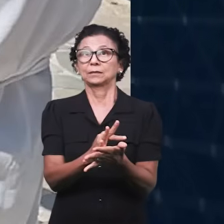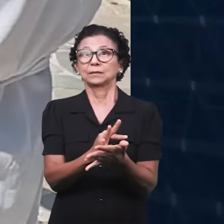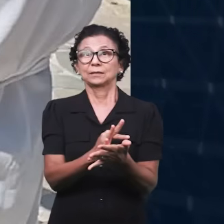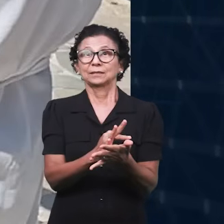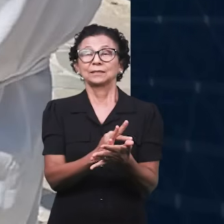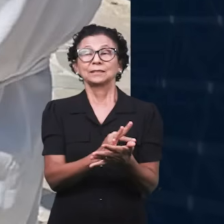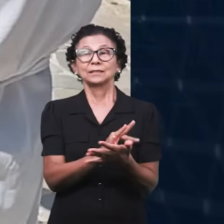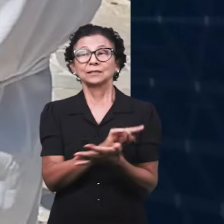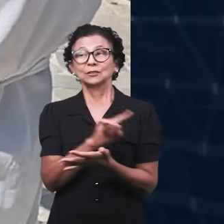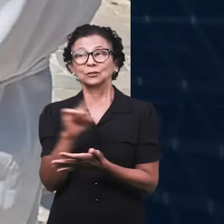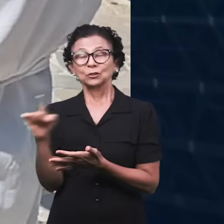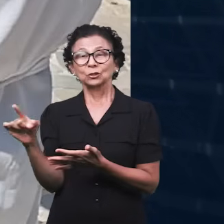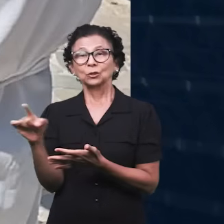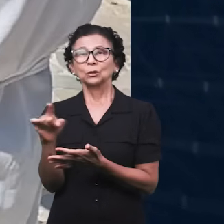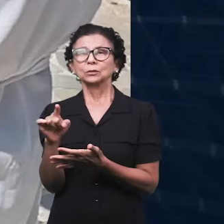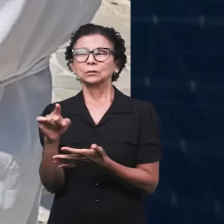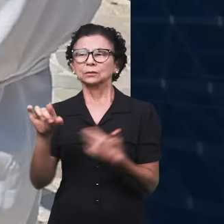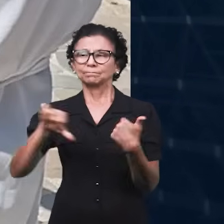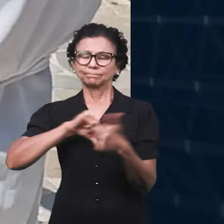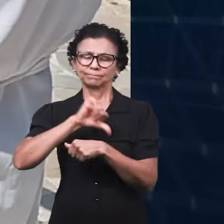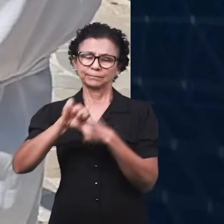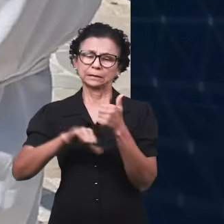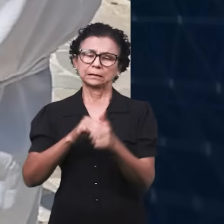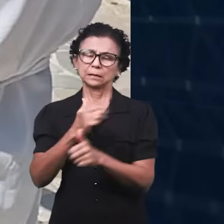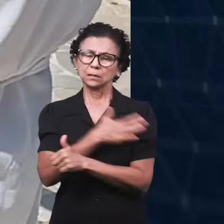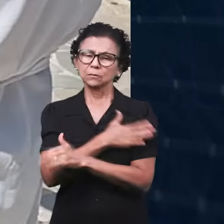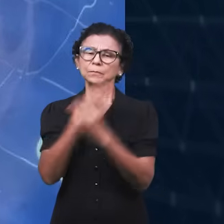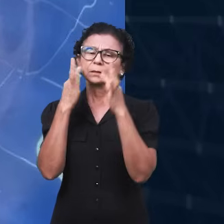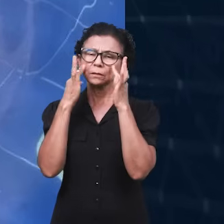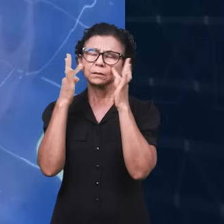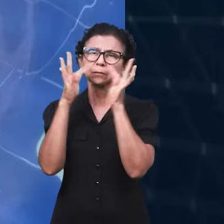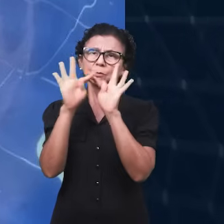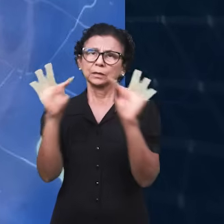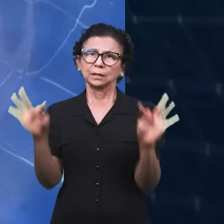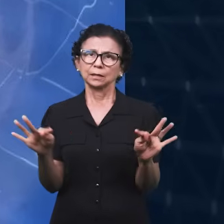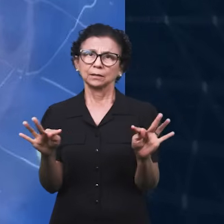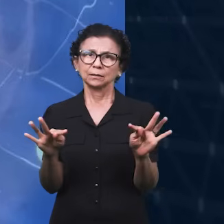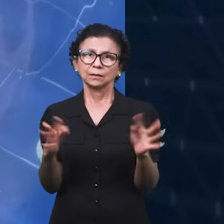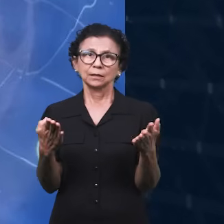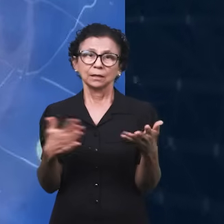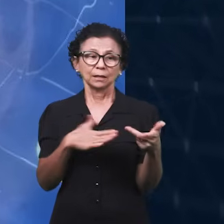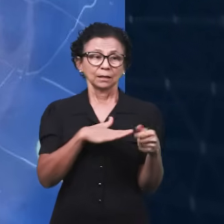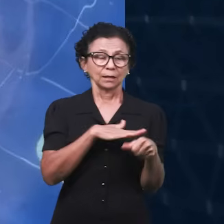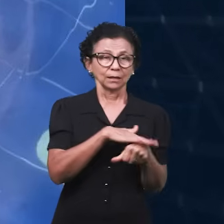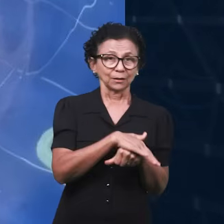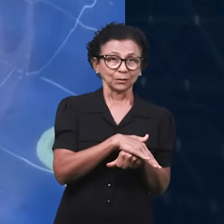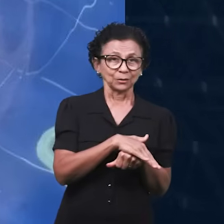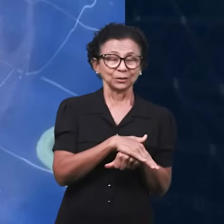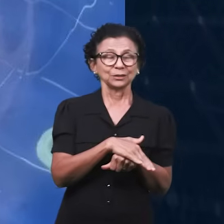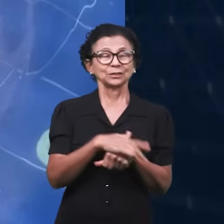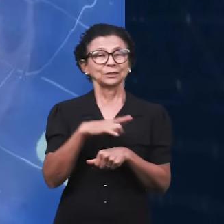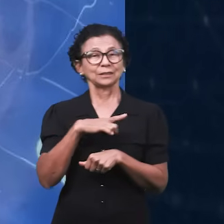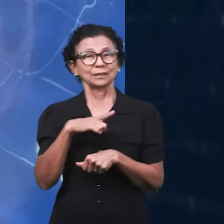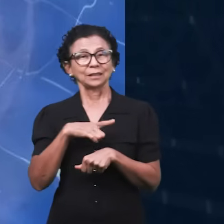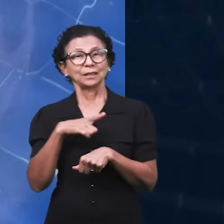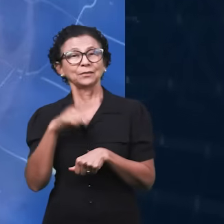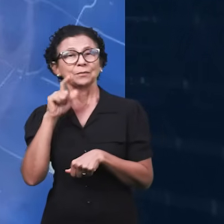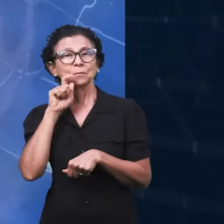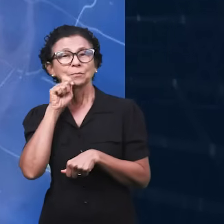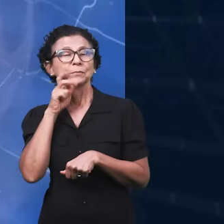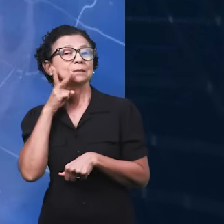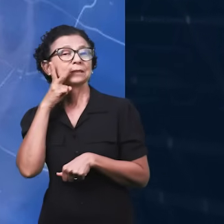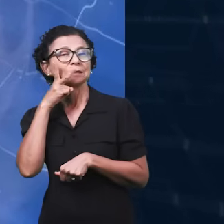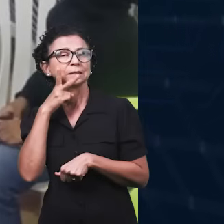declarou sua nova vida em Cristo. À noite, a congregação compartilhou a ceia do Senhor, um momento de reflexão e